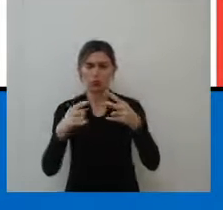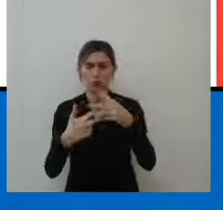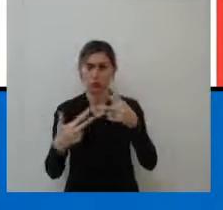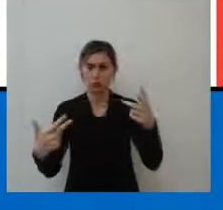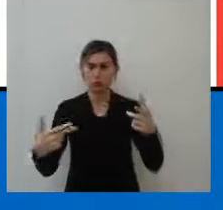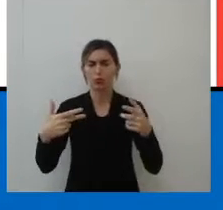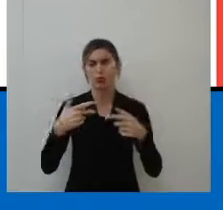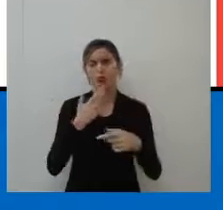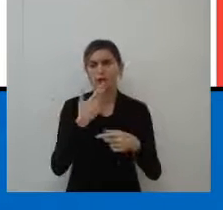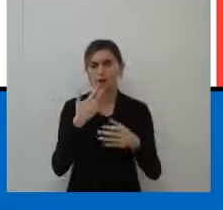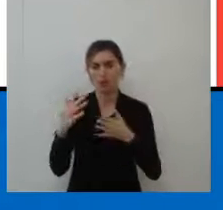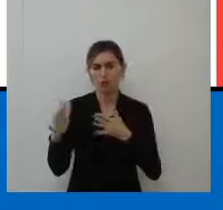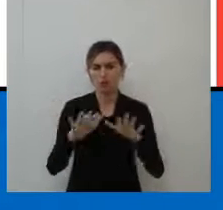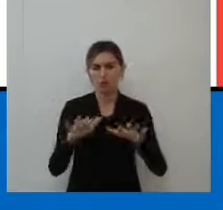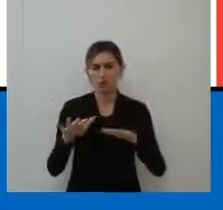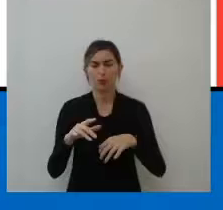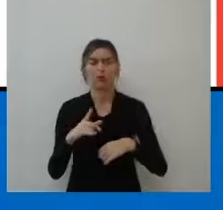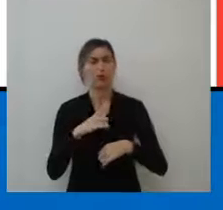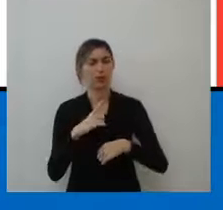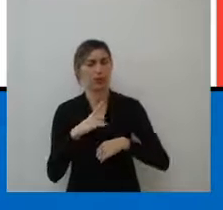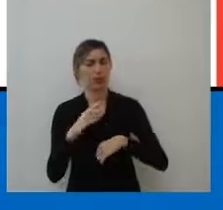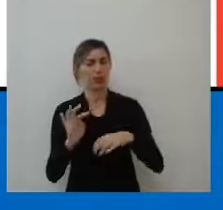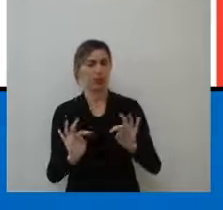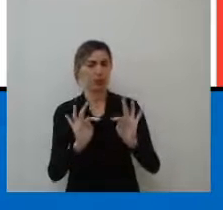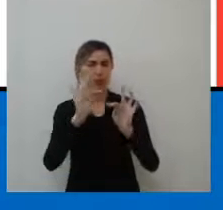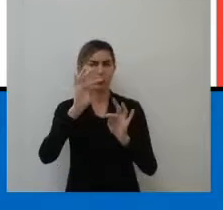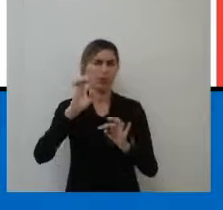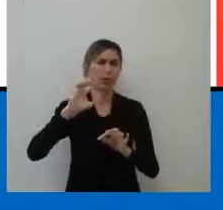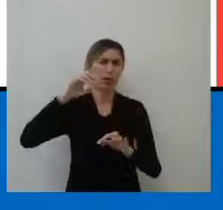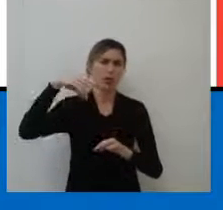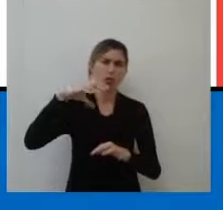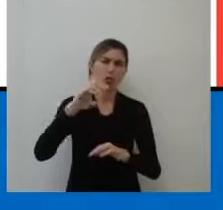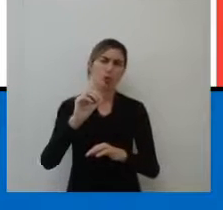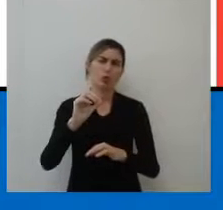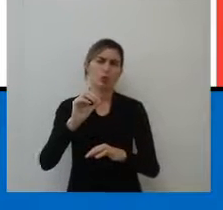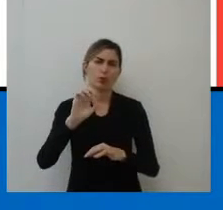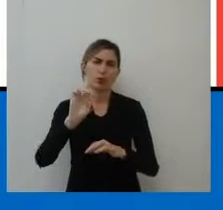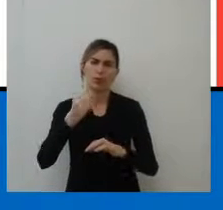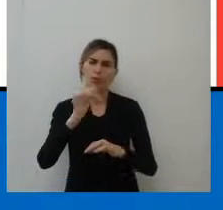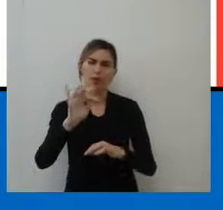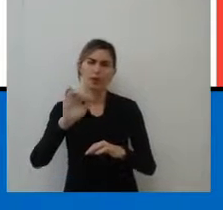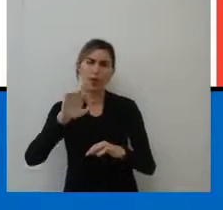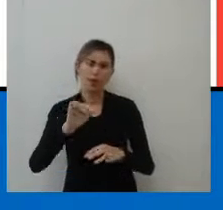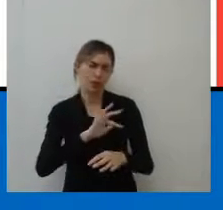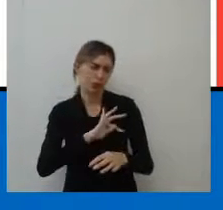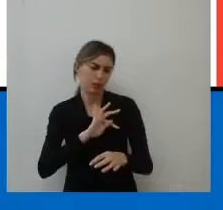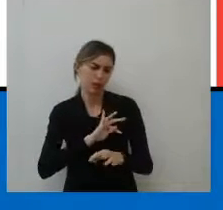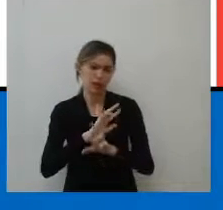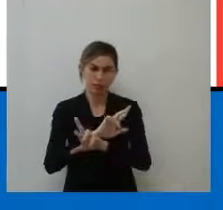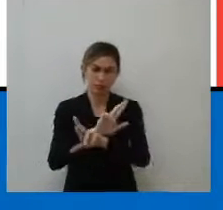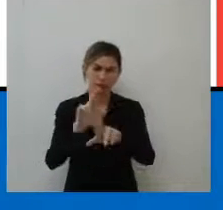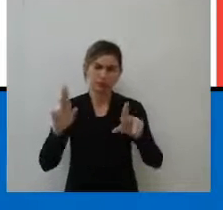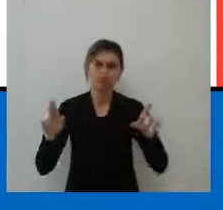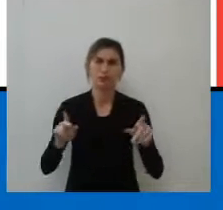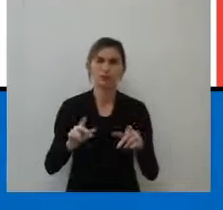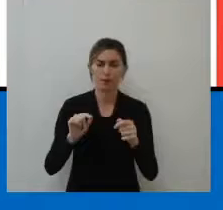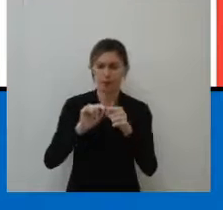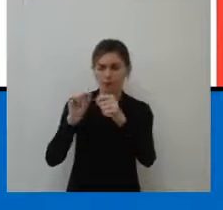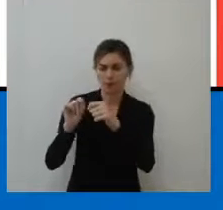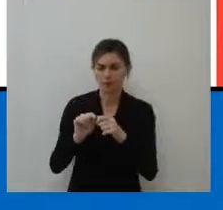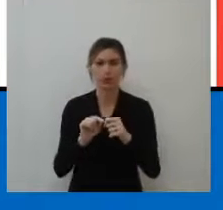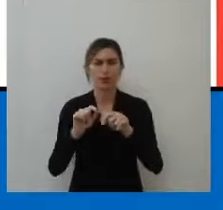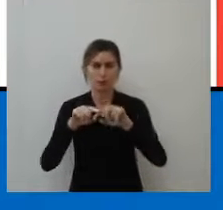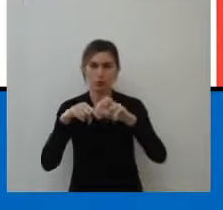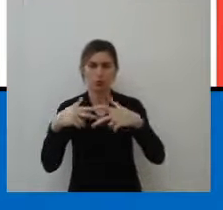Santos vai dizer nesse movimento. Existe a tecnosfera, tá? Que são os sistemas de técnica que a gente vai utilizar para a fabricação de um